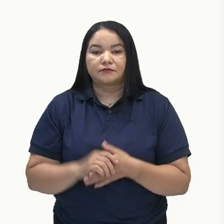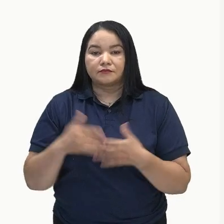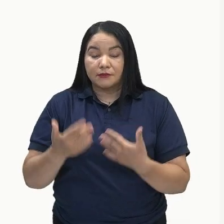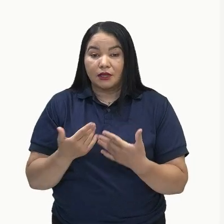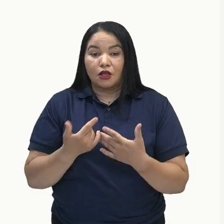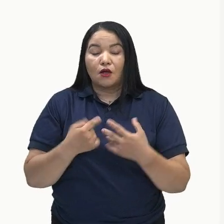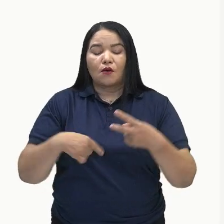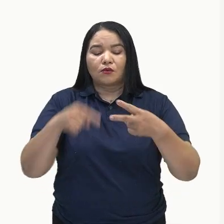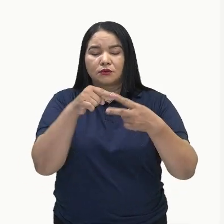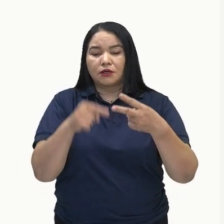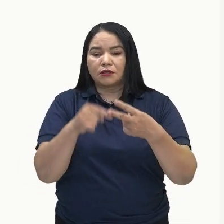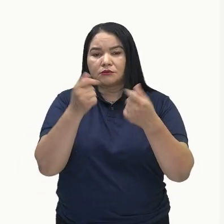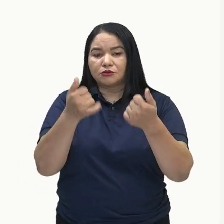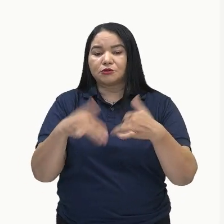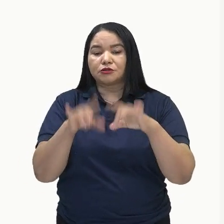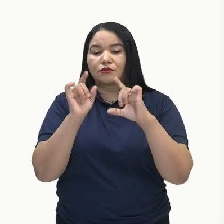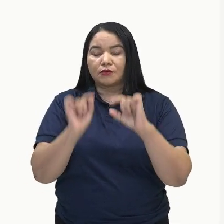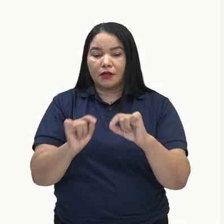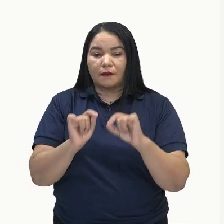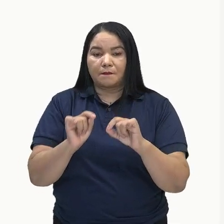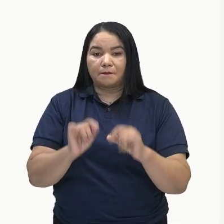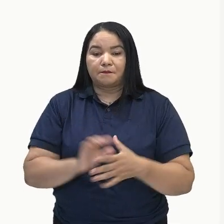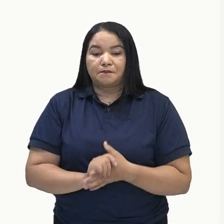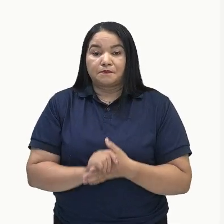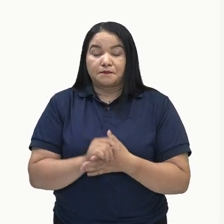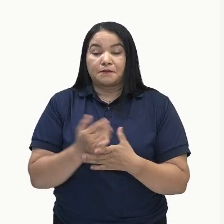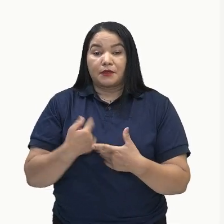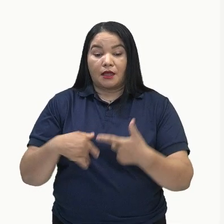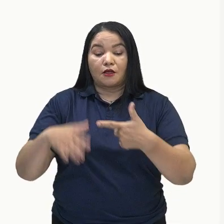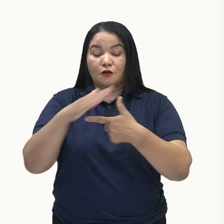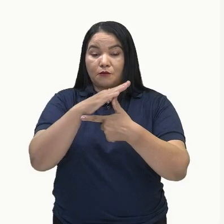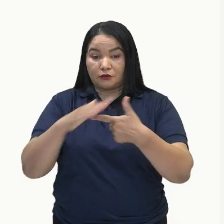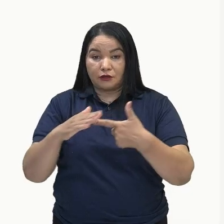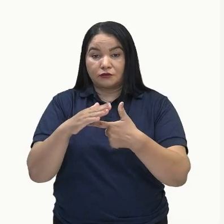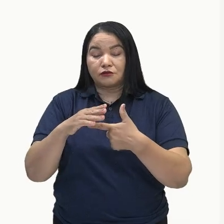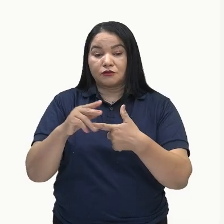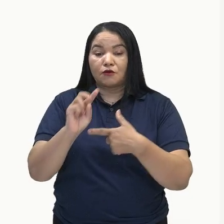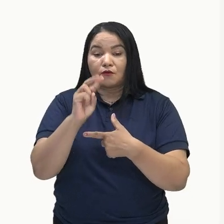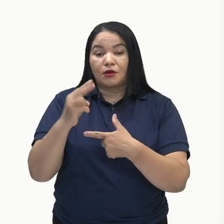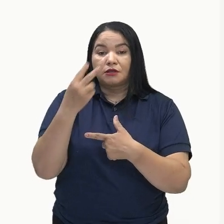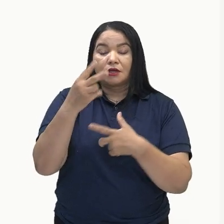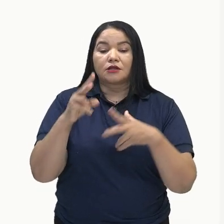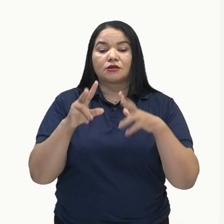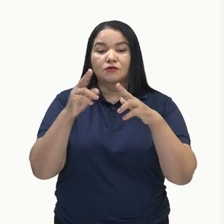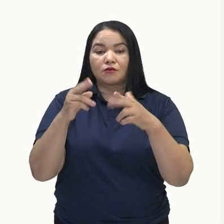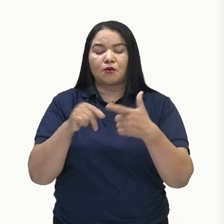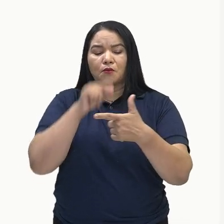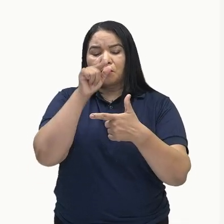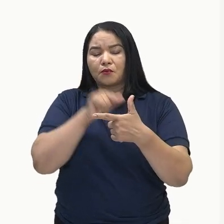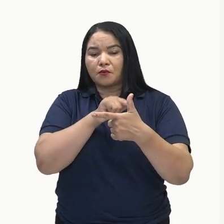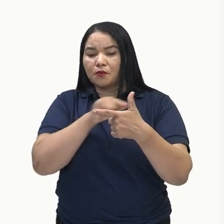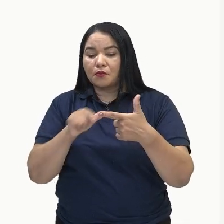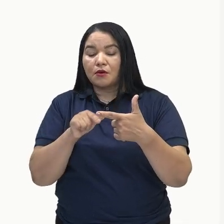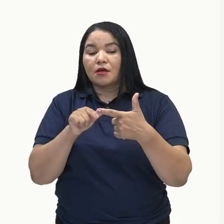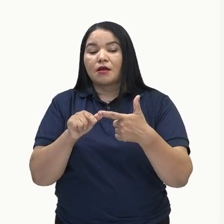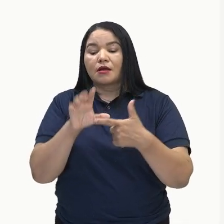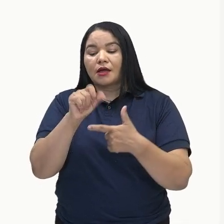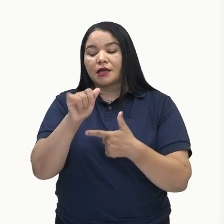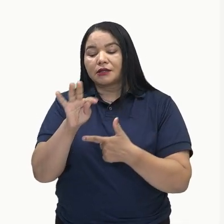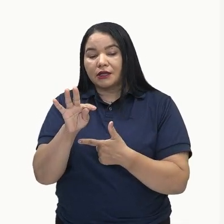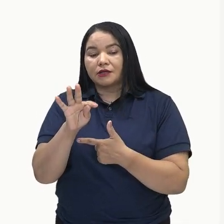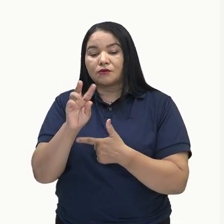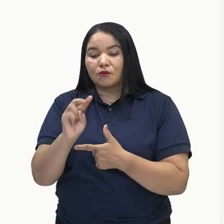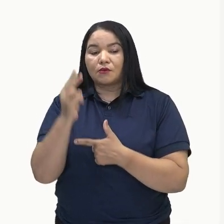diz o seguinte, né, que a hipotenusa ao quadrado é igual à soma dos quadrados dos catetos. Olha a prova aqui, ó. Hipotenusa